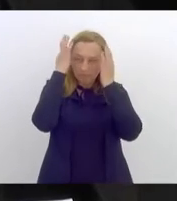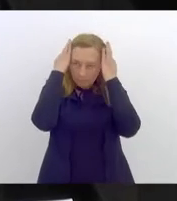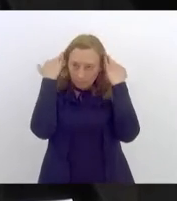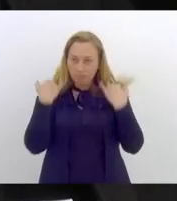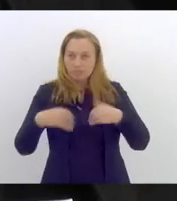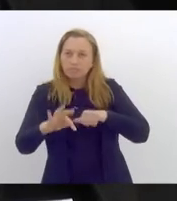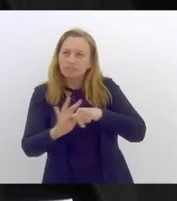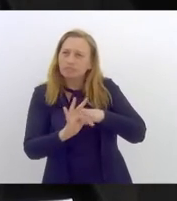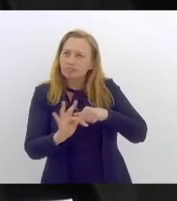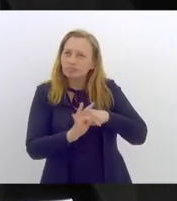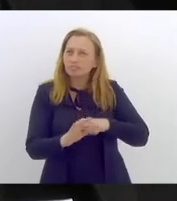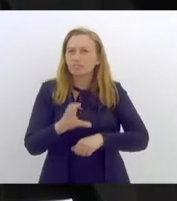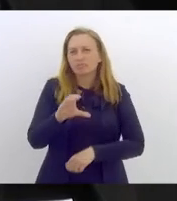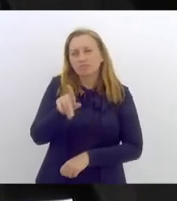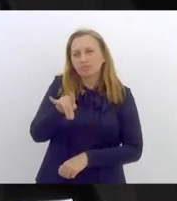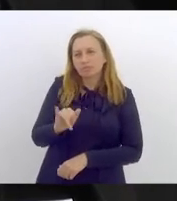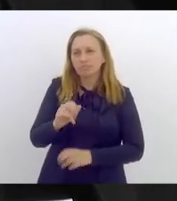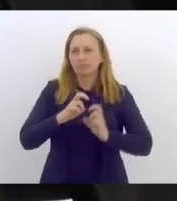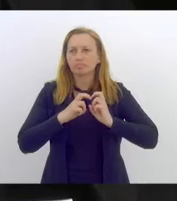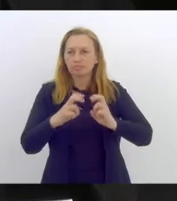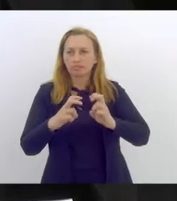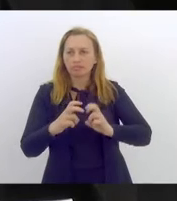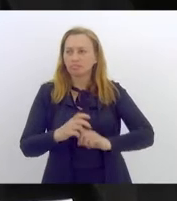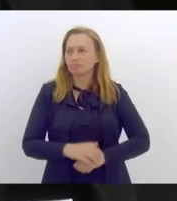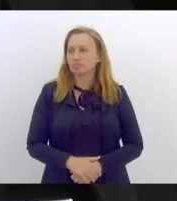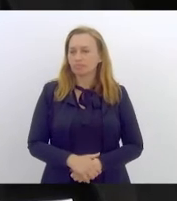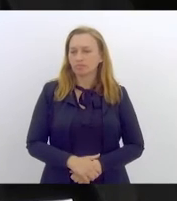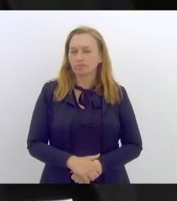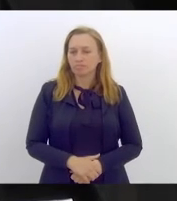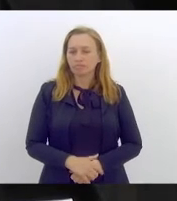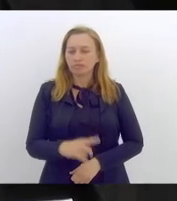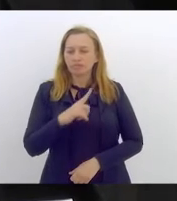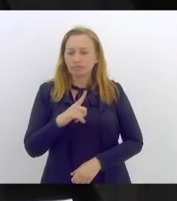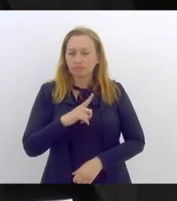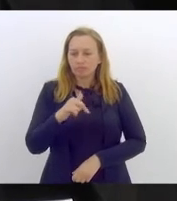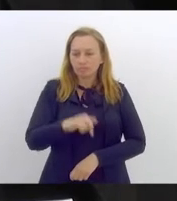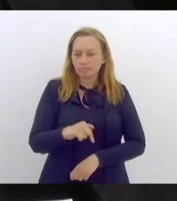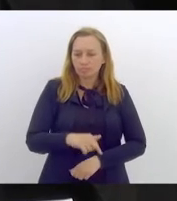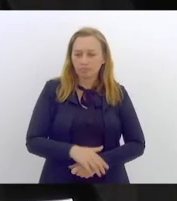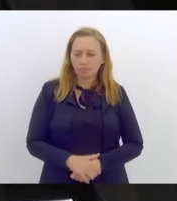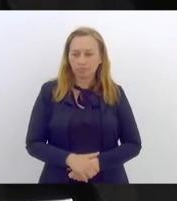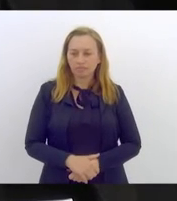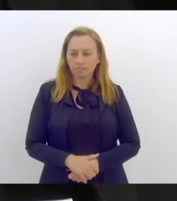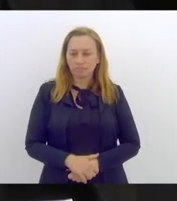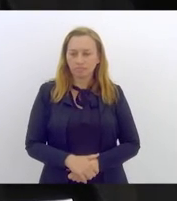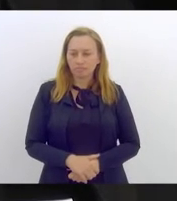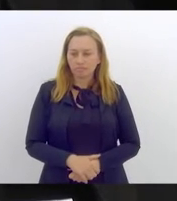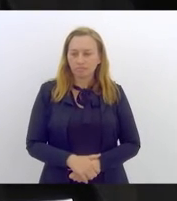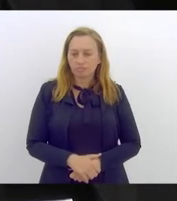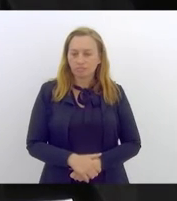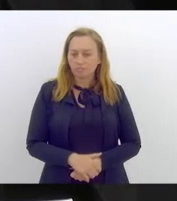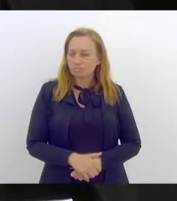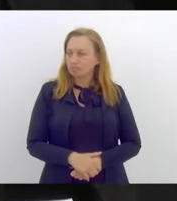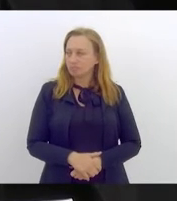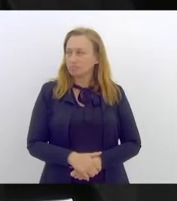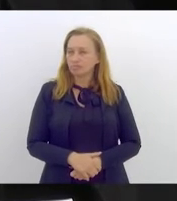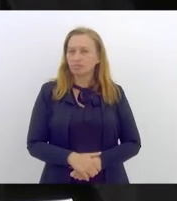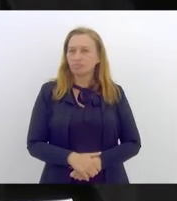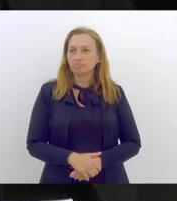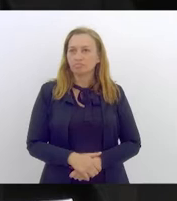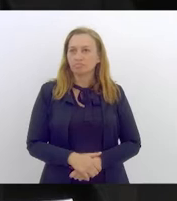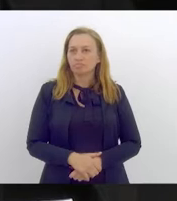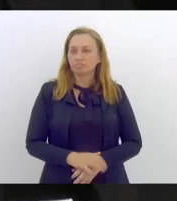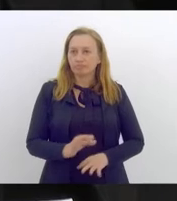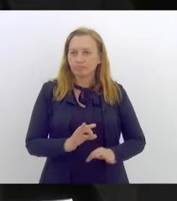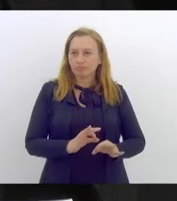técnico. Na CPI dos trens, isso ficou evidenciado. Nós temos aqui uma programação